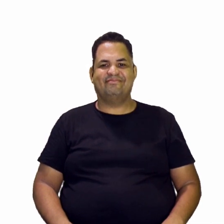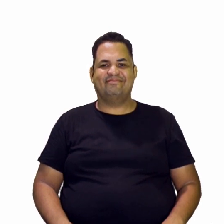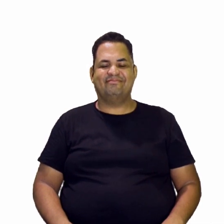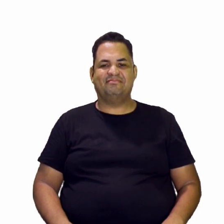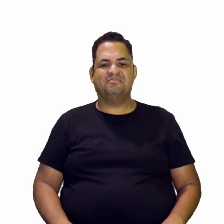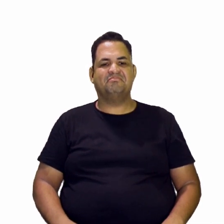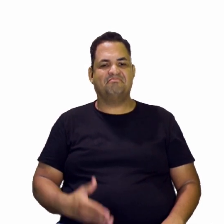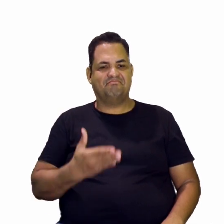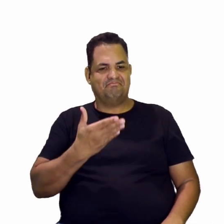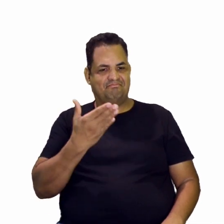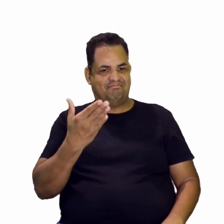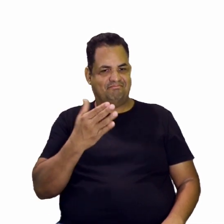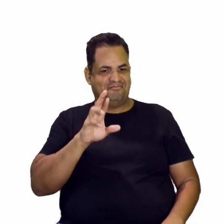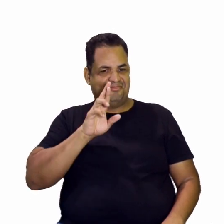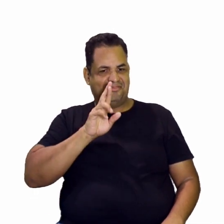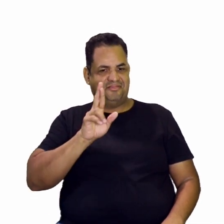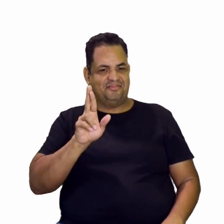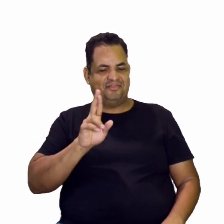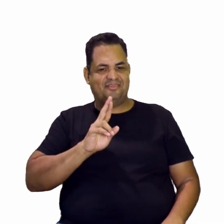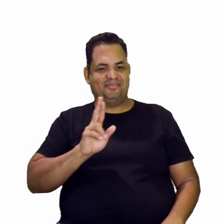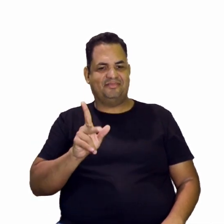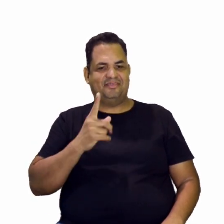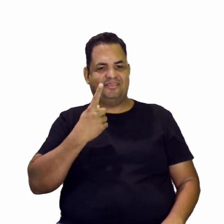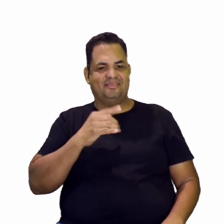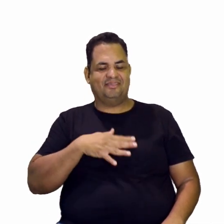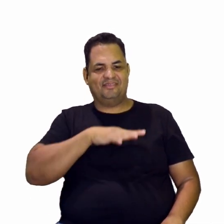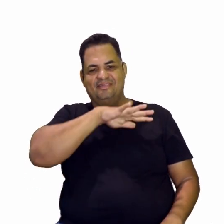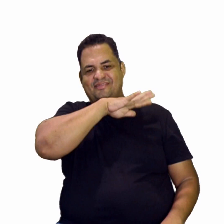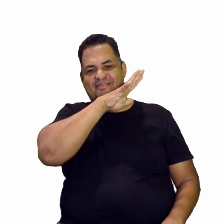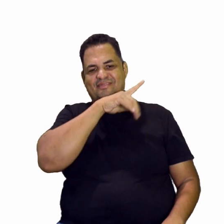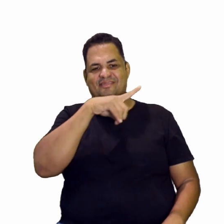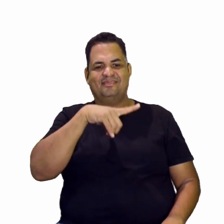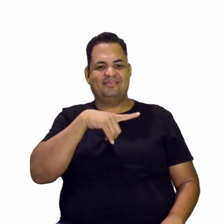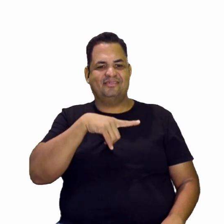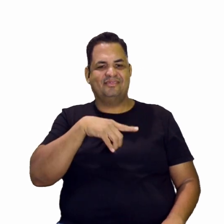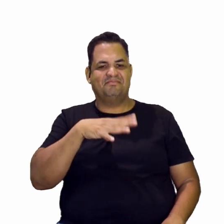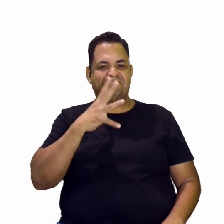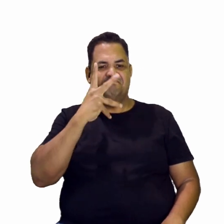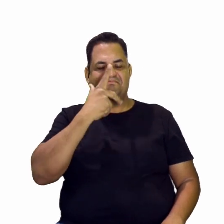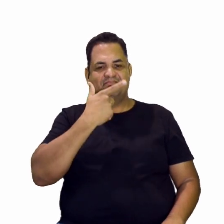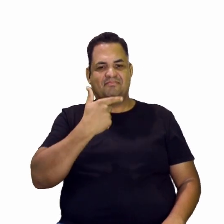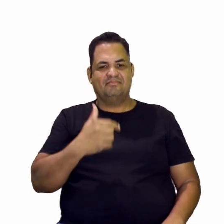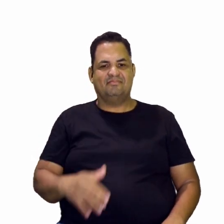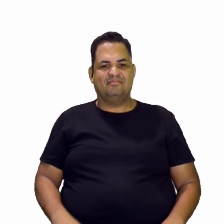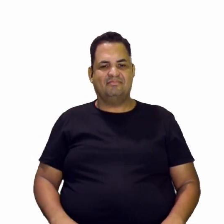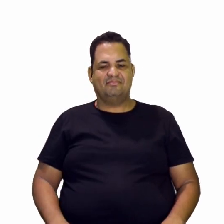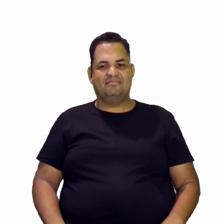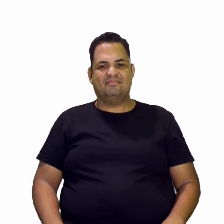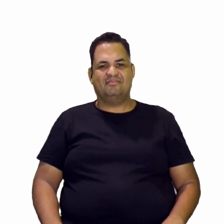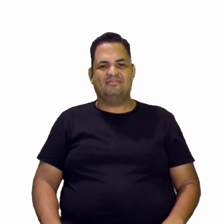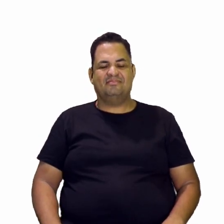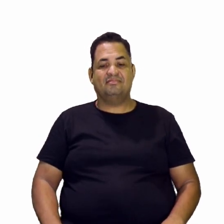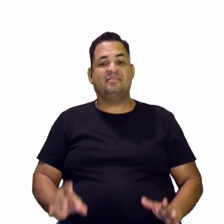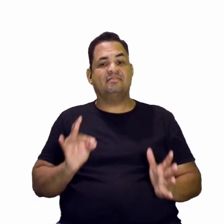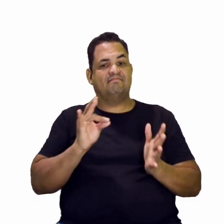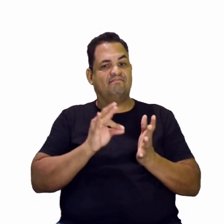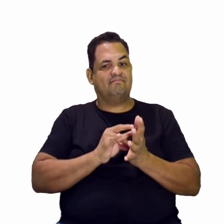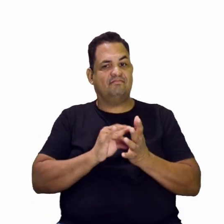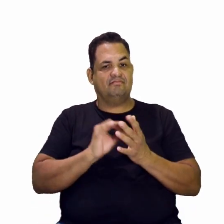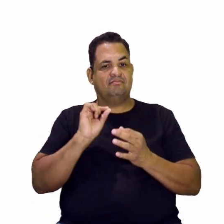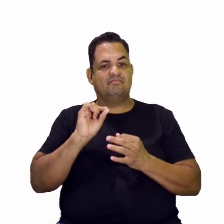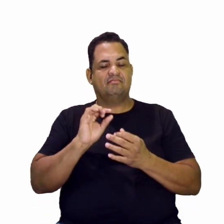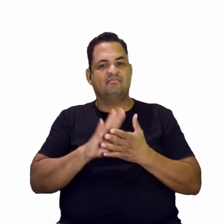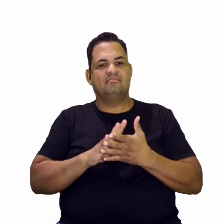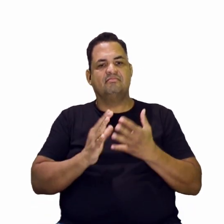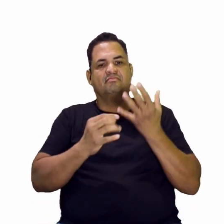que exótico. Mas eles existem, tá? São animais belíssimos, enfim. Na verdade, o